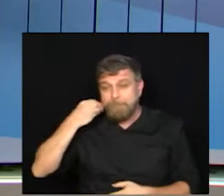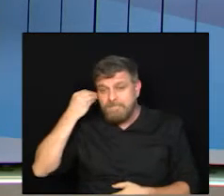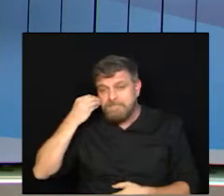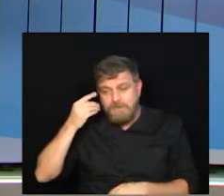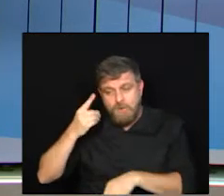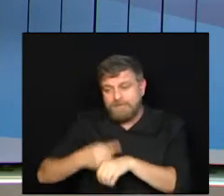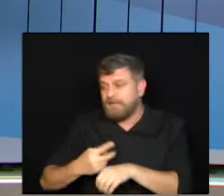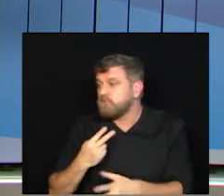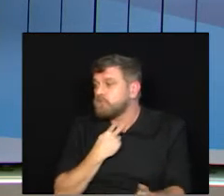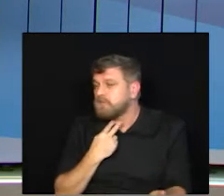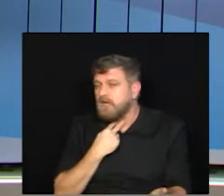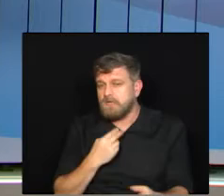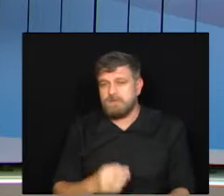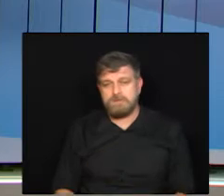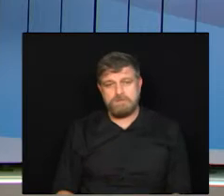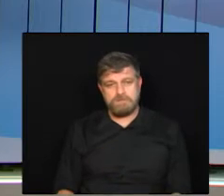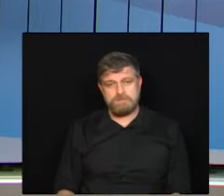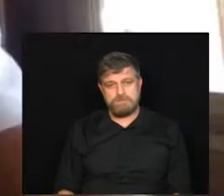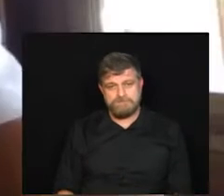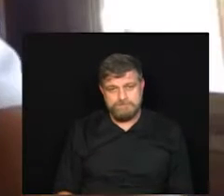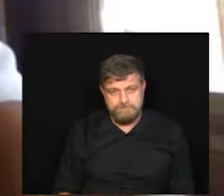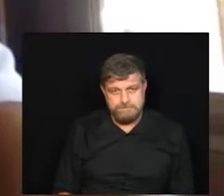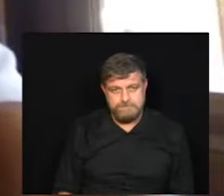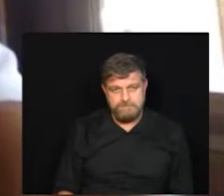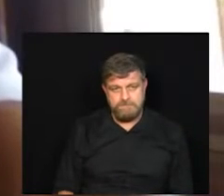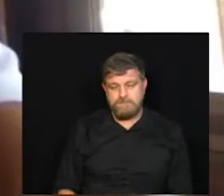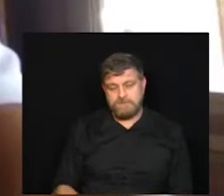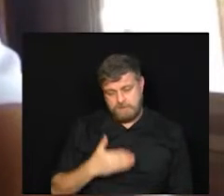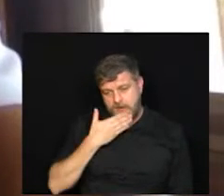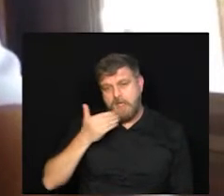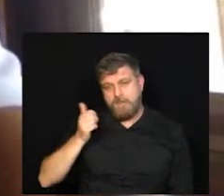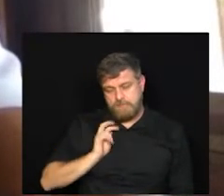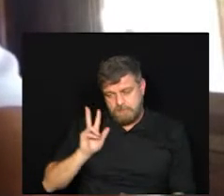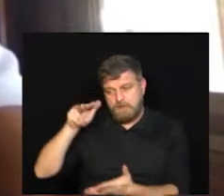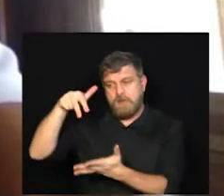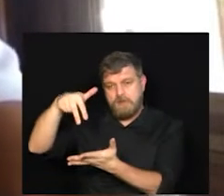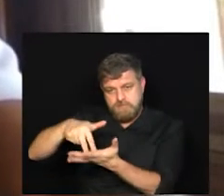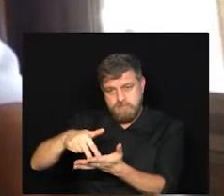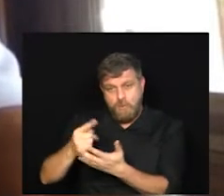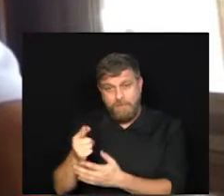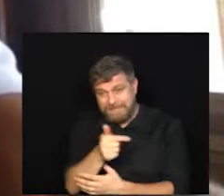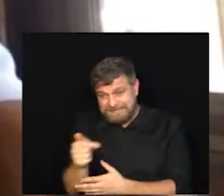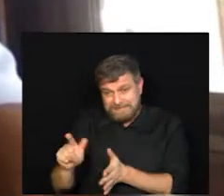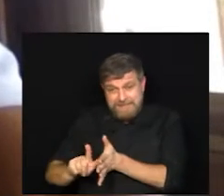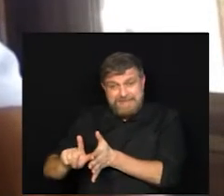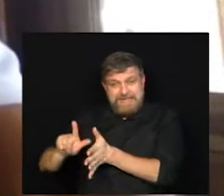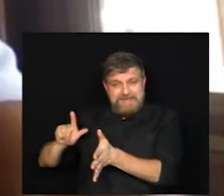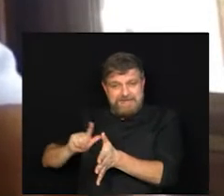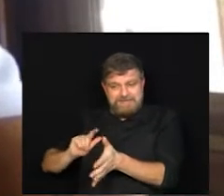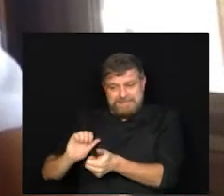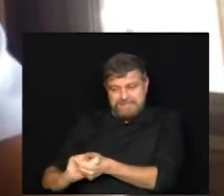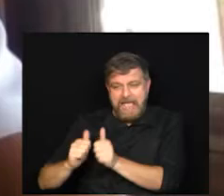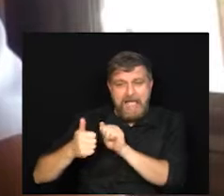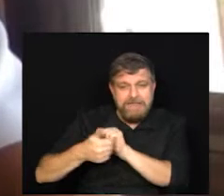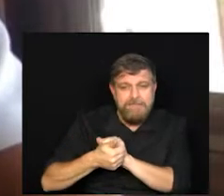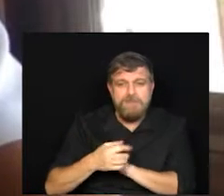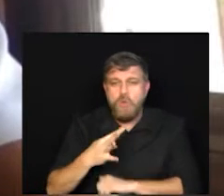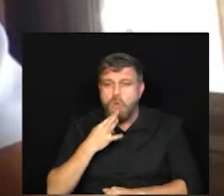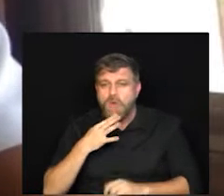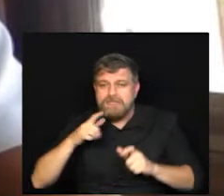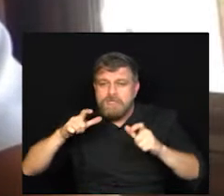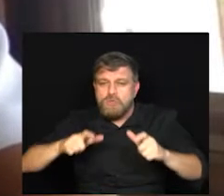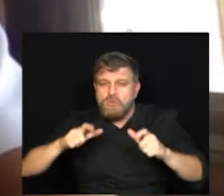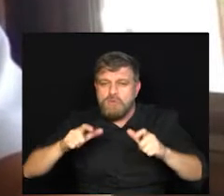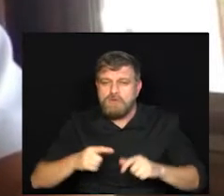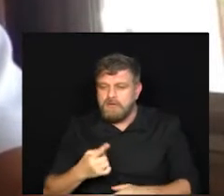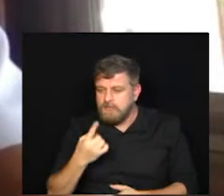dá tempo? Não, então o ideal é chegar sempre essa semaninha antes e ir se adaptando ao lugar, né,